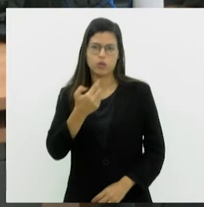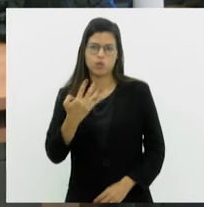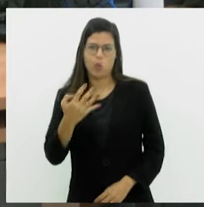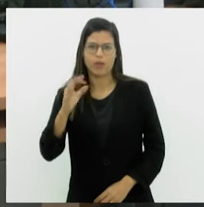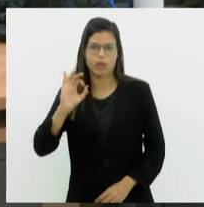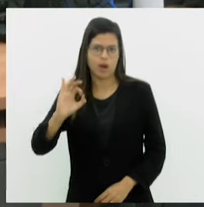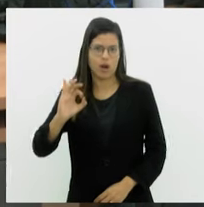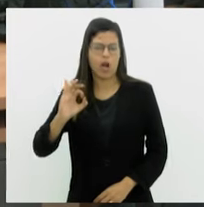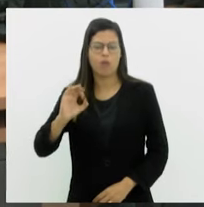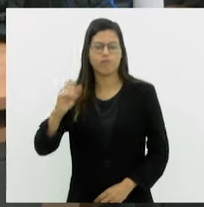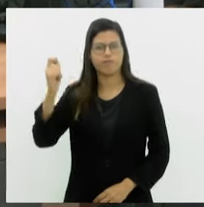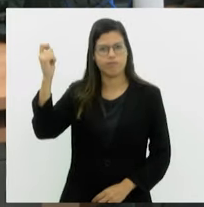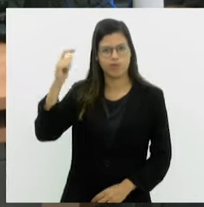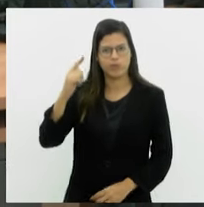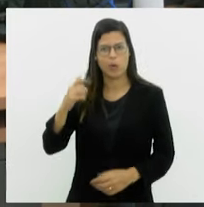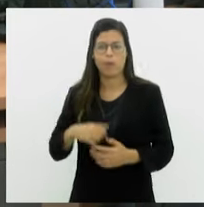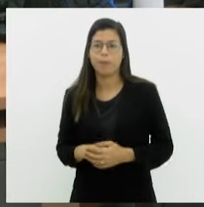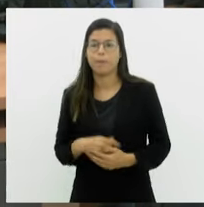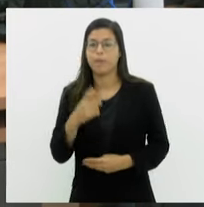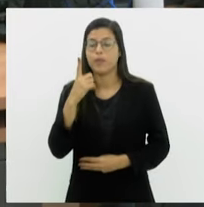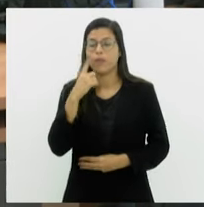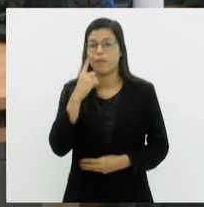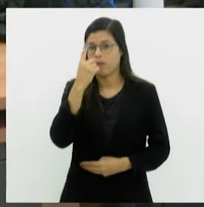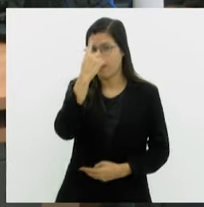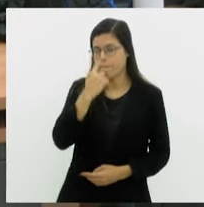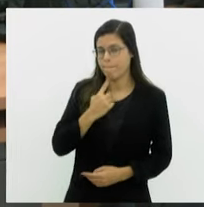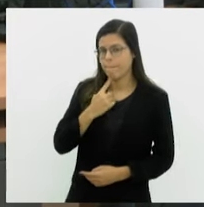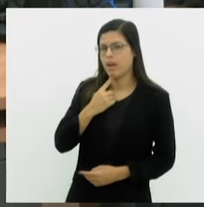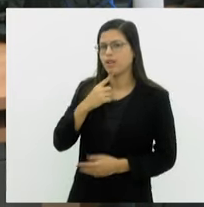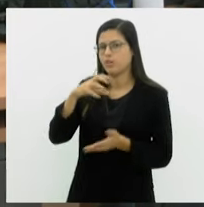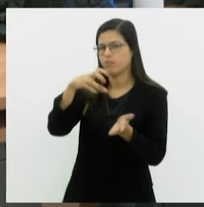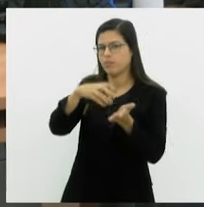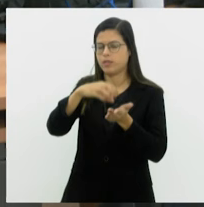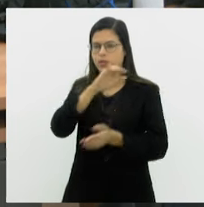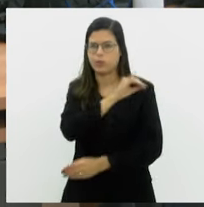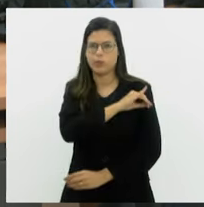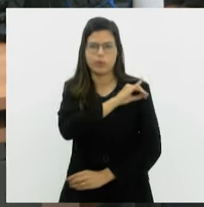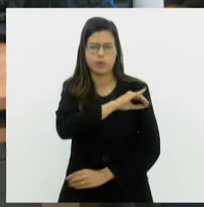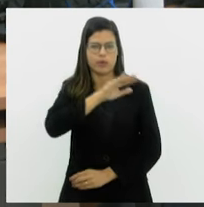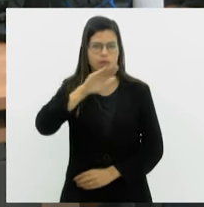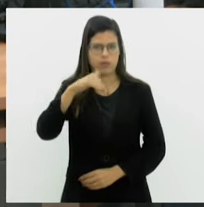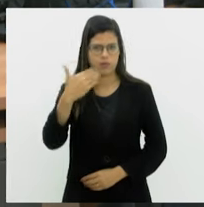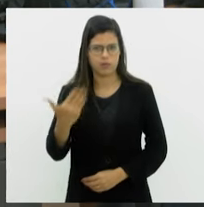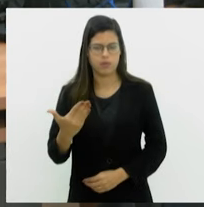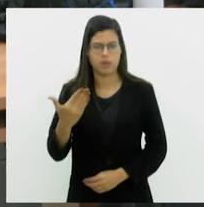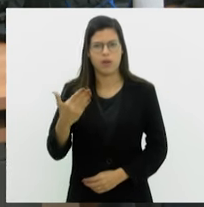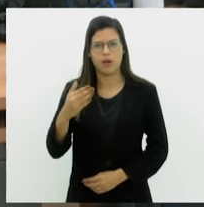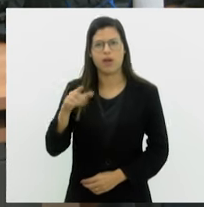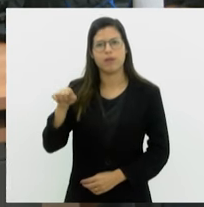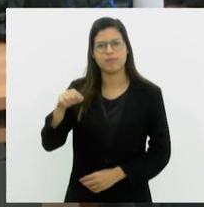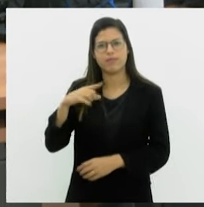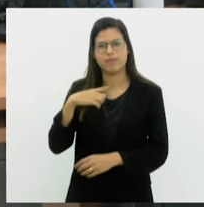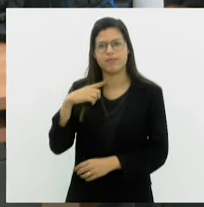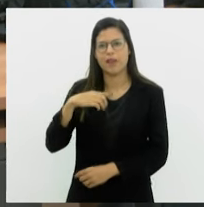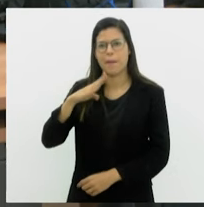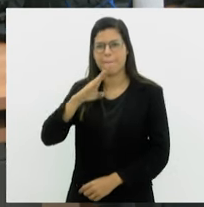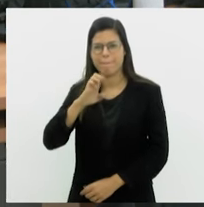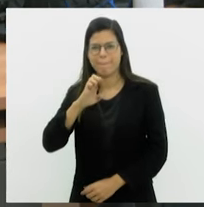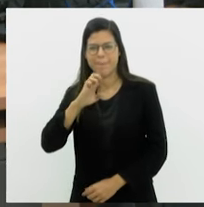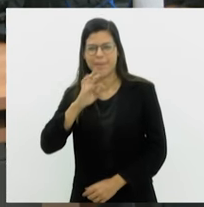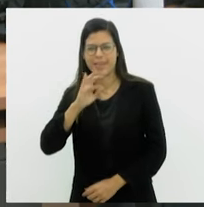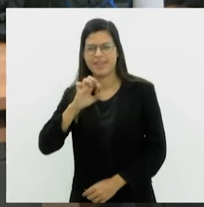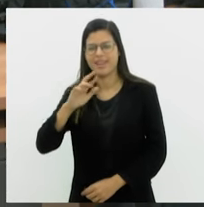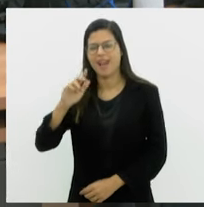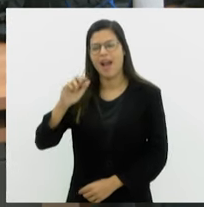ver agora imagens lá do centro do Rio de Janeiro, lá fora, imagens do Beterraba, vemos aí a Baía de